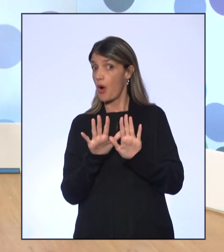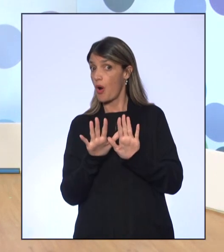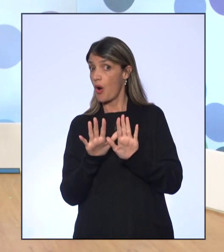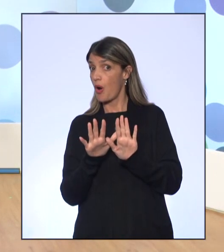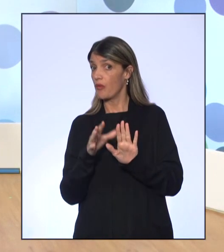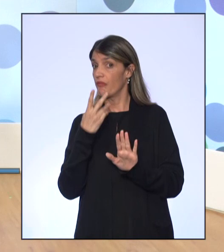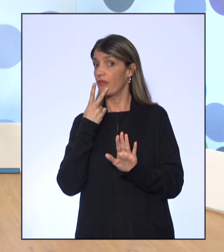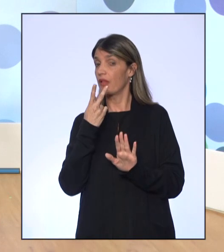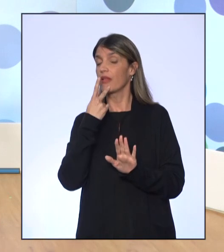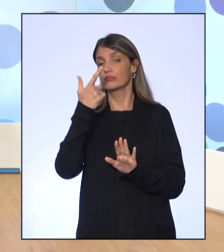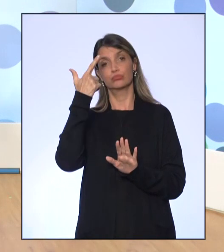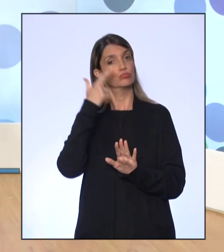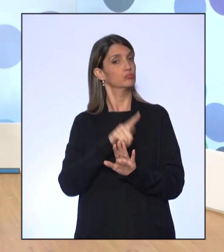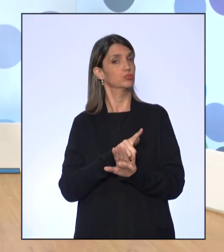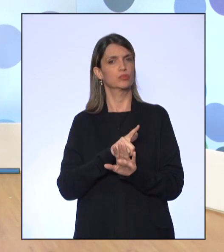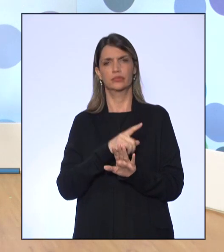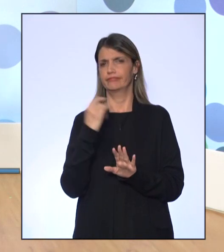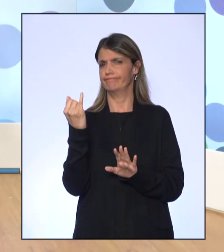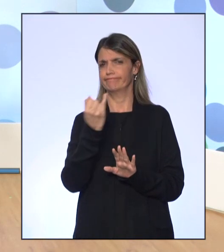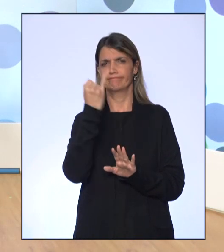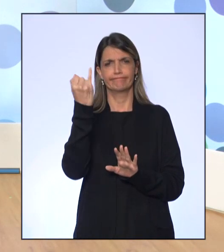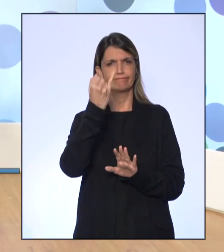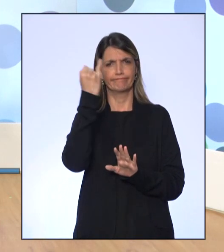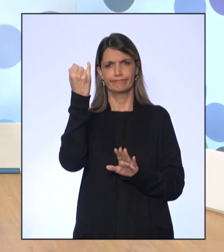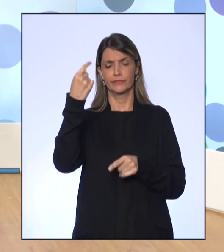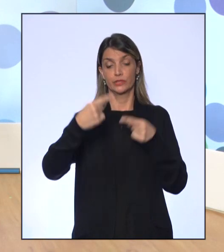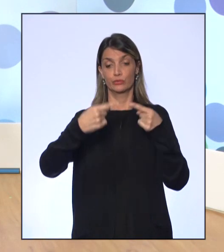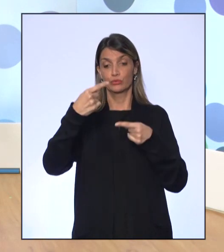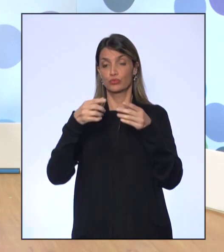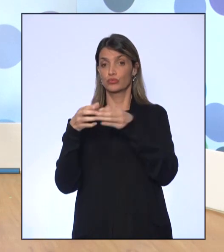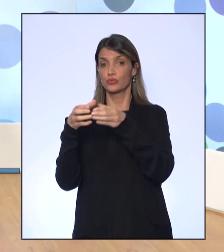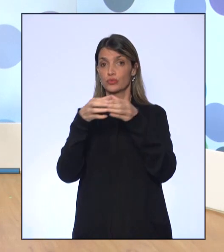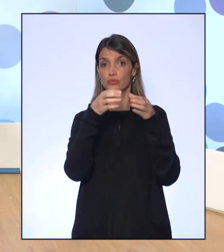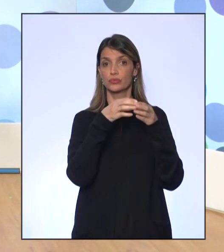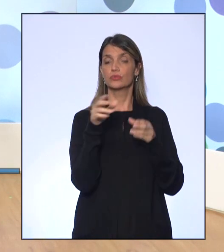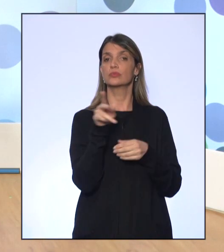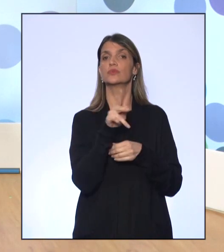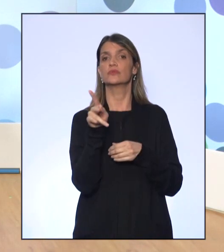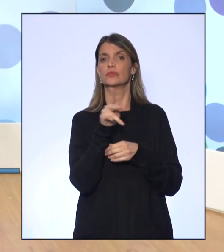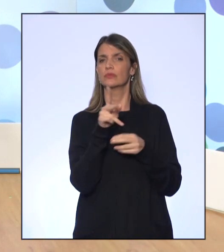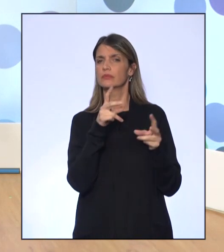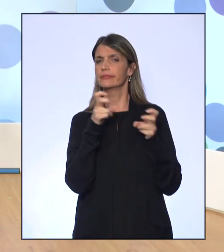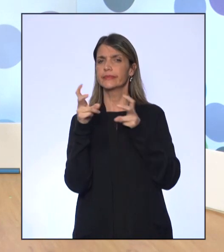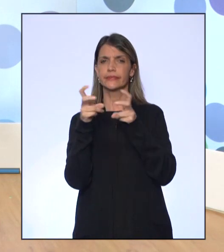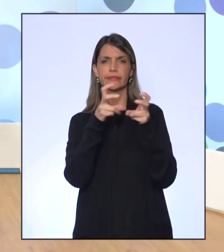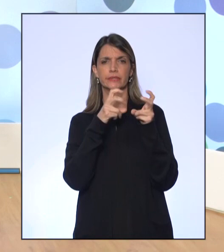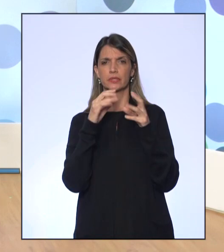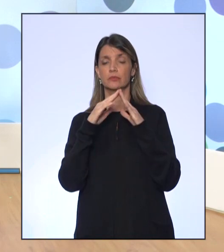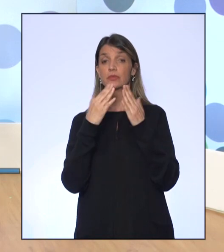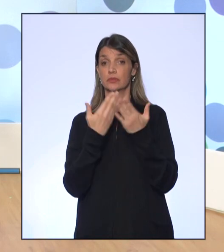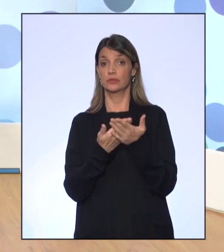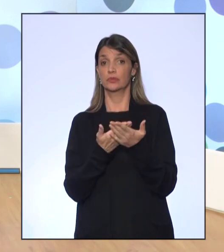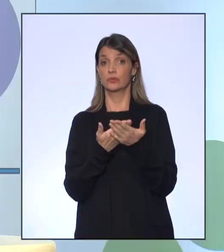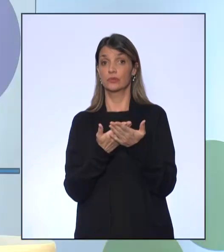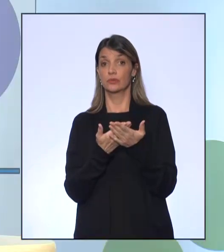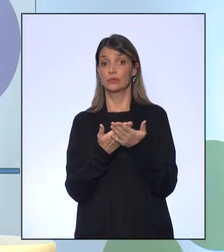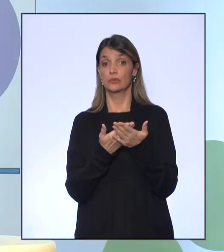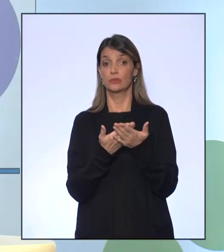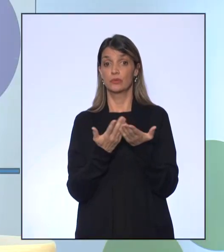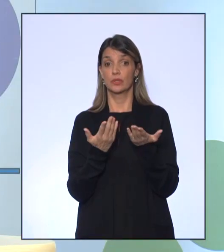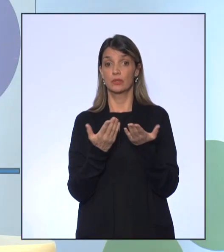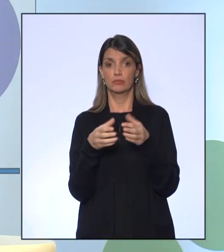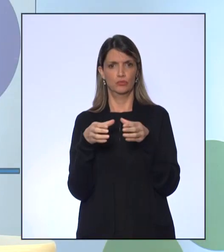reforçar para vocês um assunto muito importante que tem se discutido nos grupos de professores, a gente percebe na escola, né, nas salas